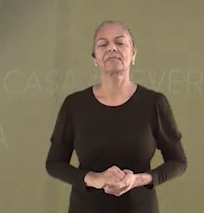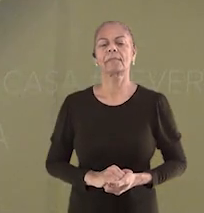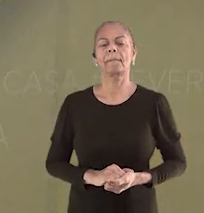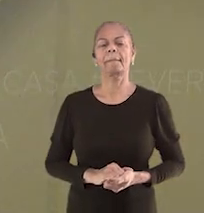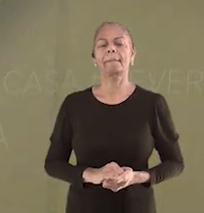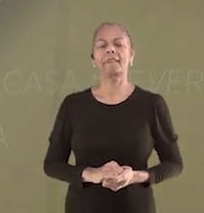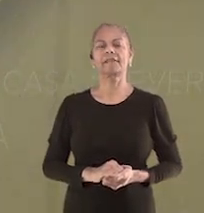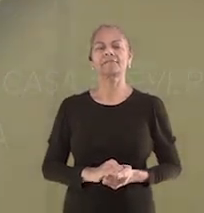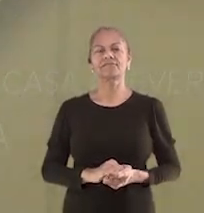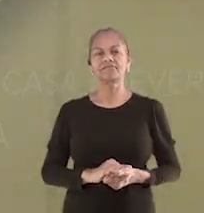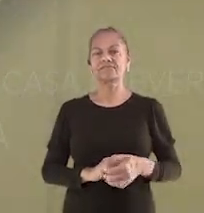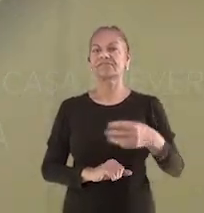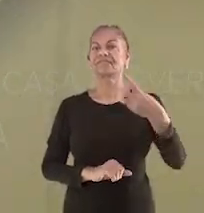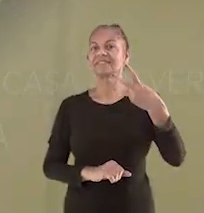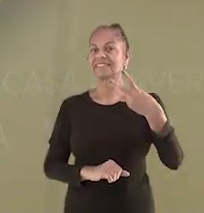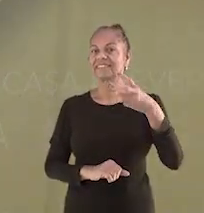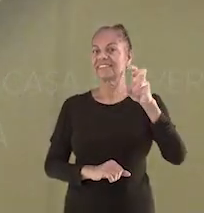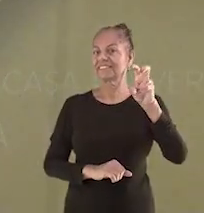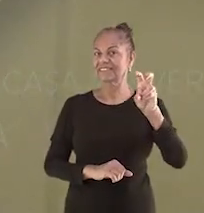Trinta e cinco.